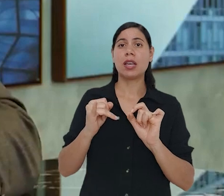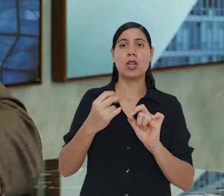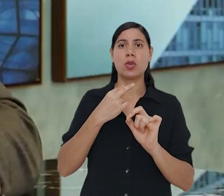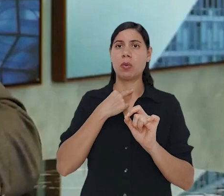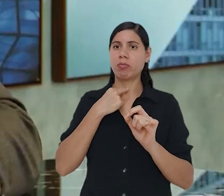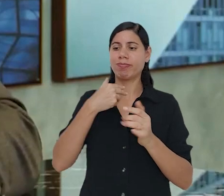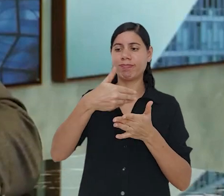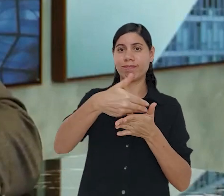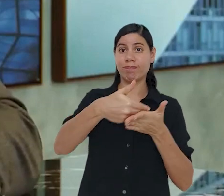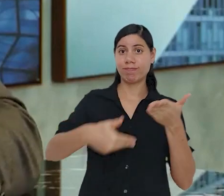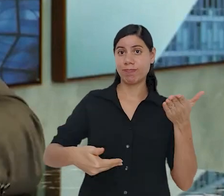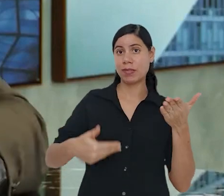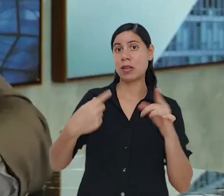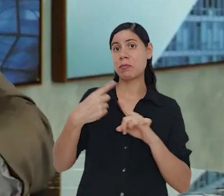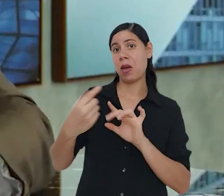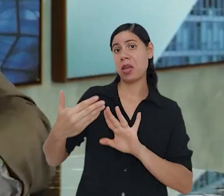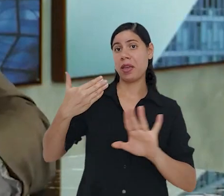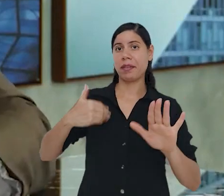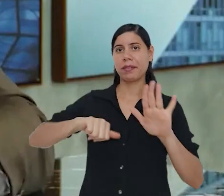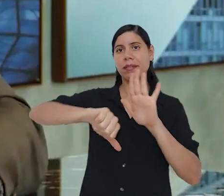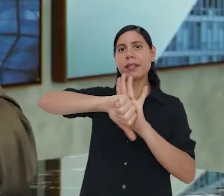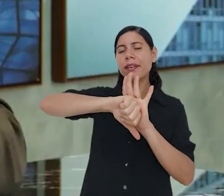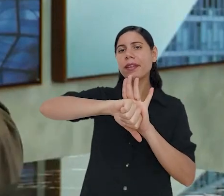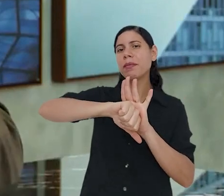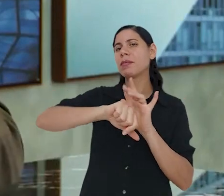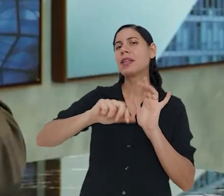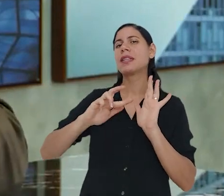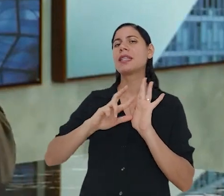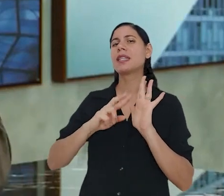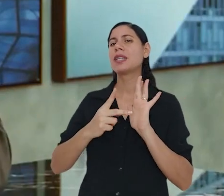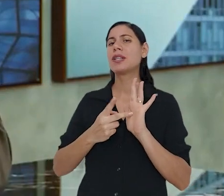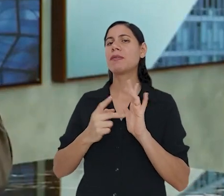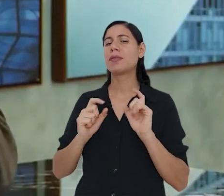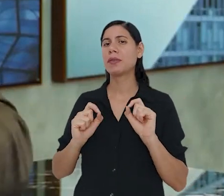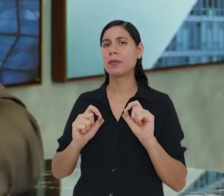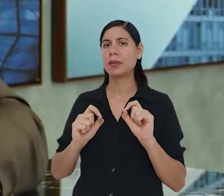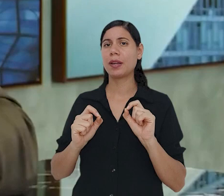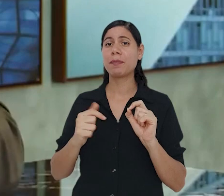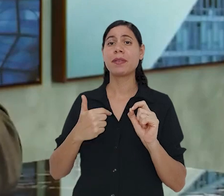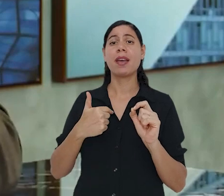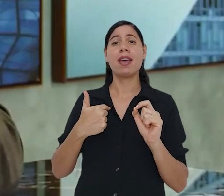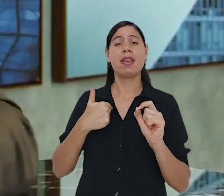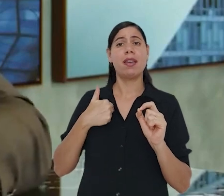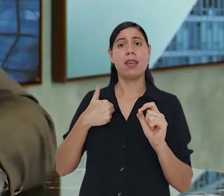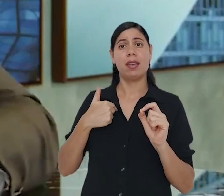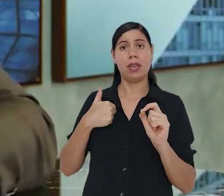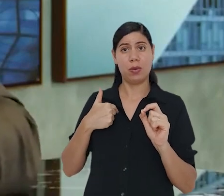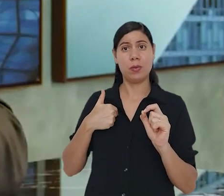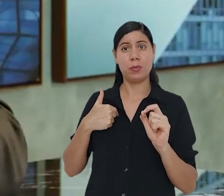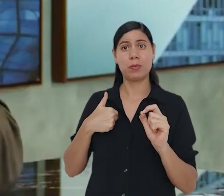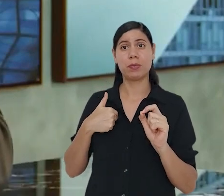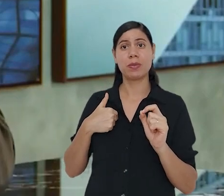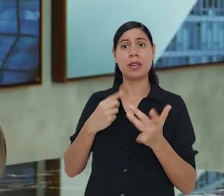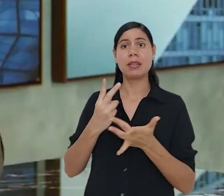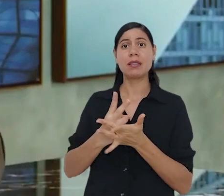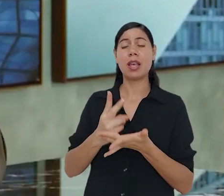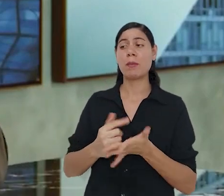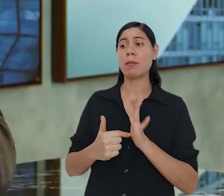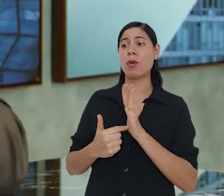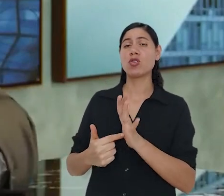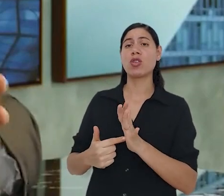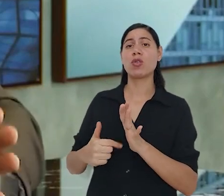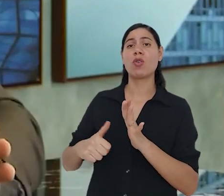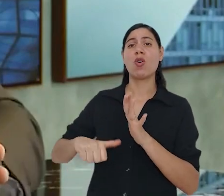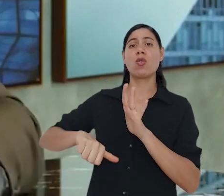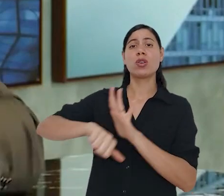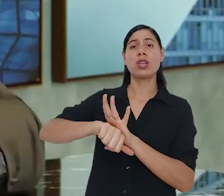uma contratação, no fundo, o que estaria acontecendo? Eu estaria trazendo para sempre uma pena perpétua,